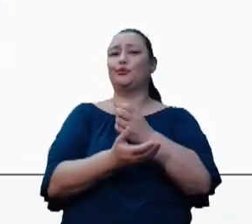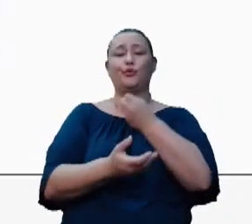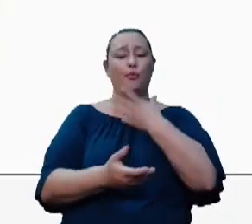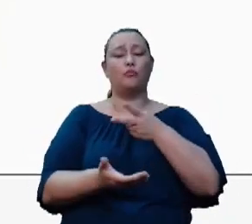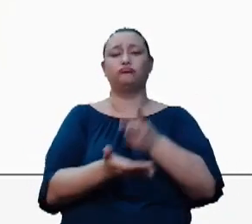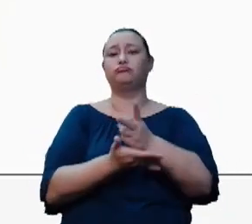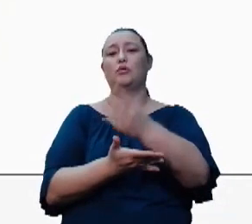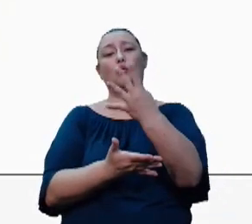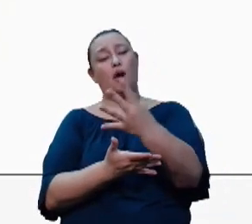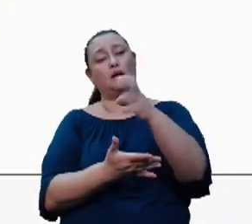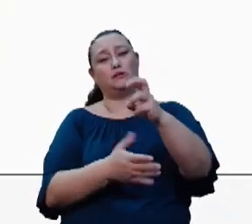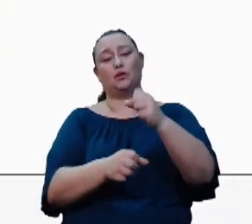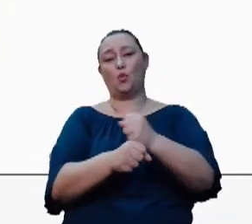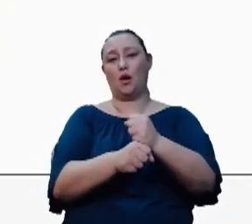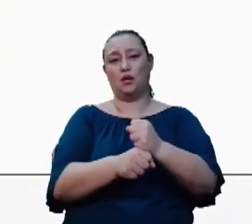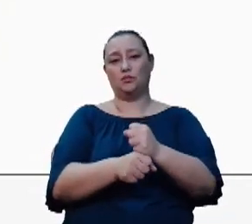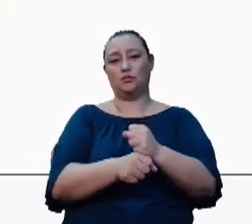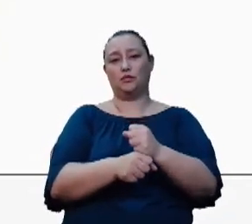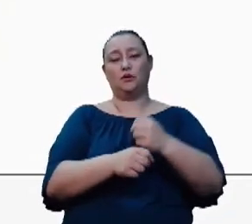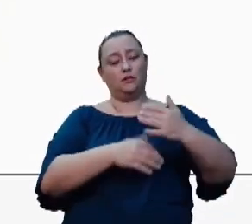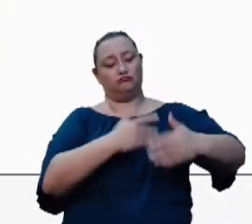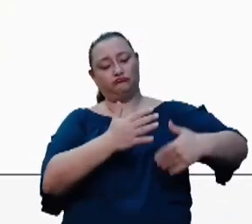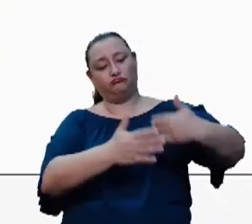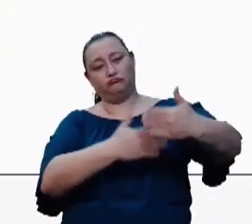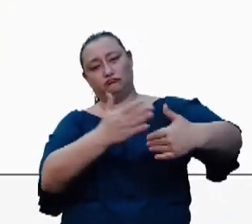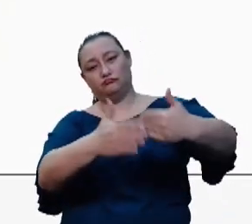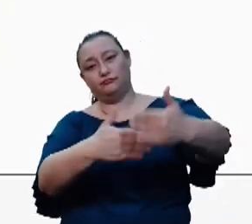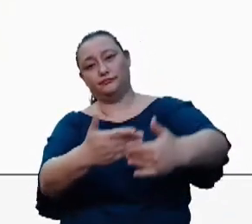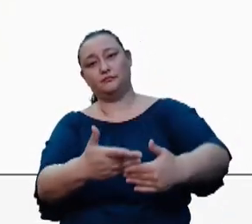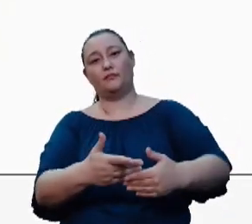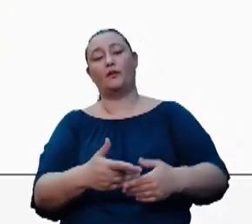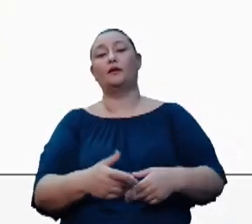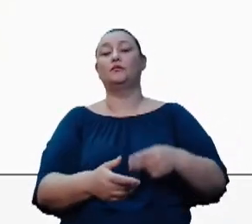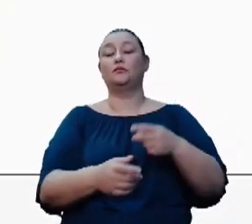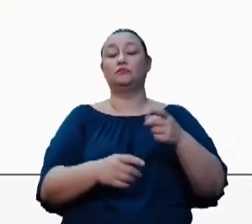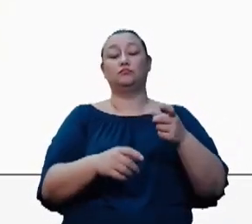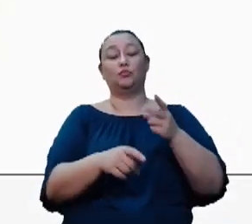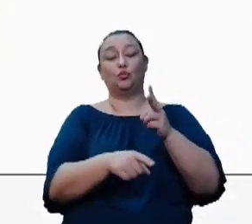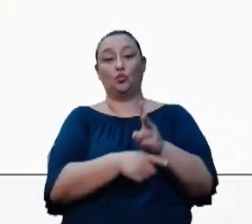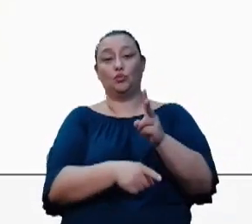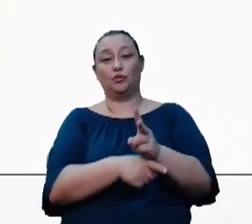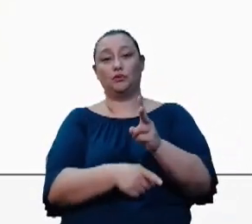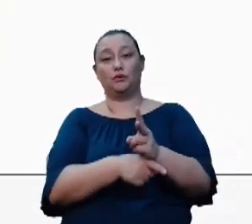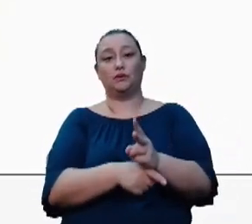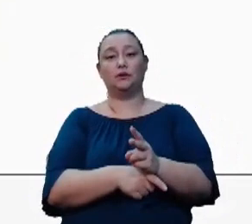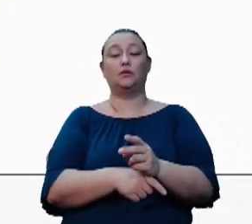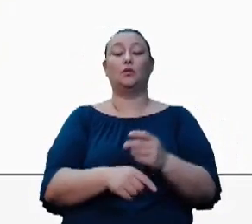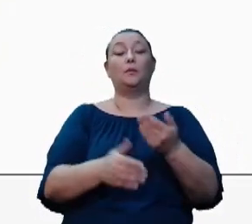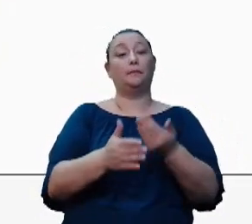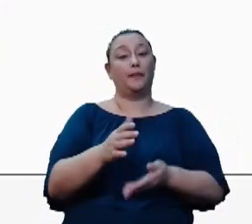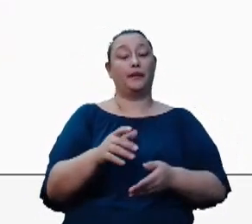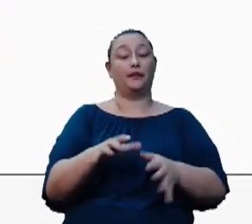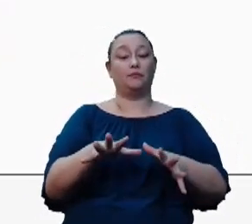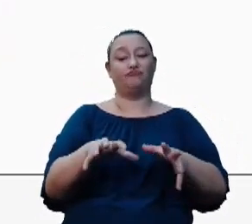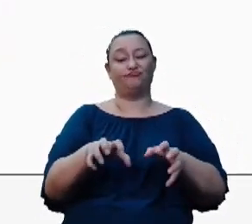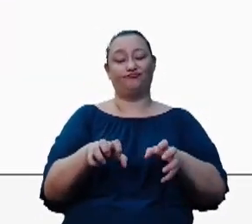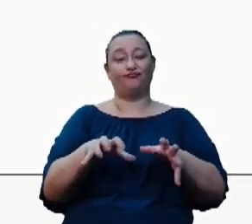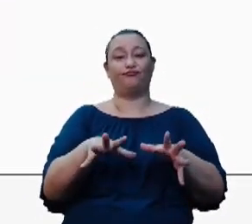4 a 5 anos. E ao longo do tempo, a manutenção ou perda progressiva da